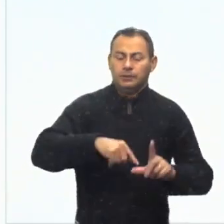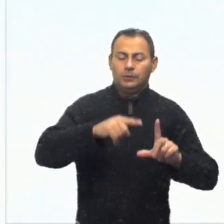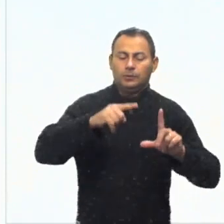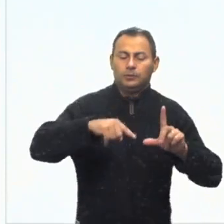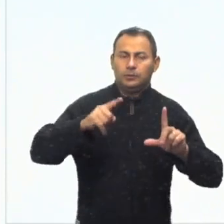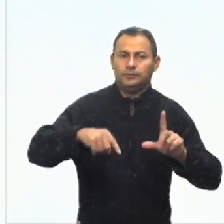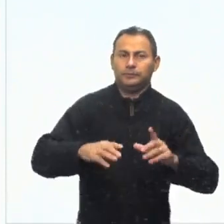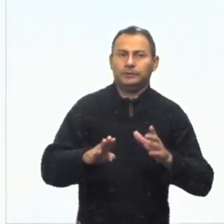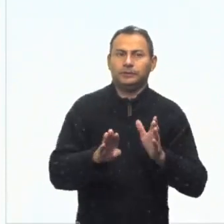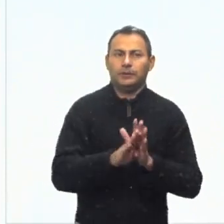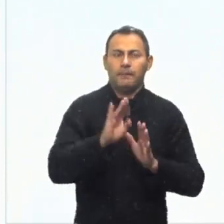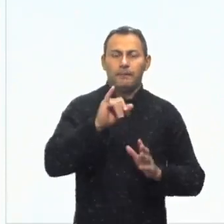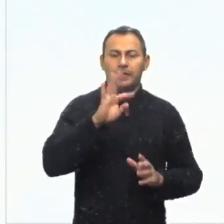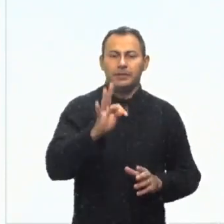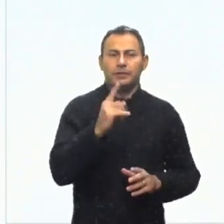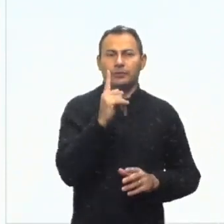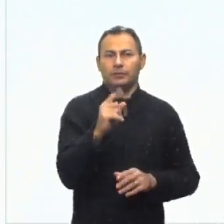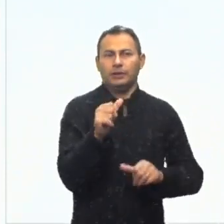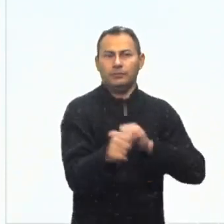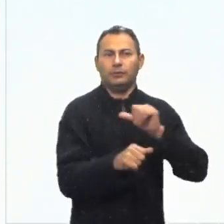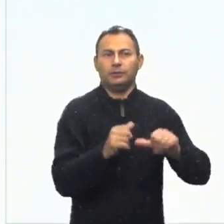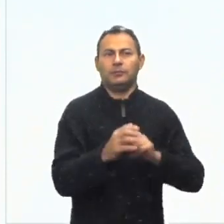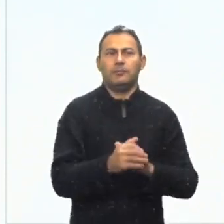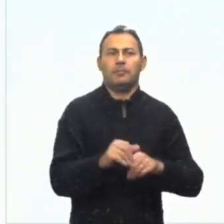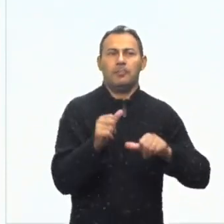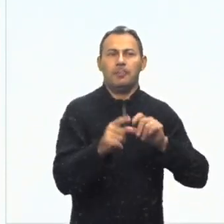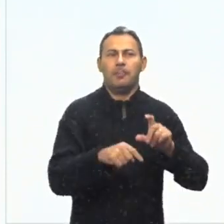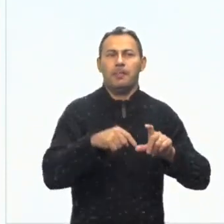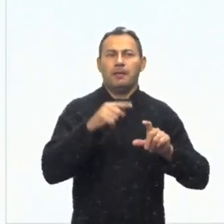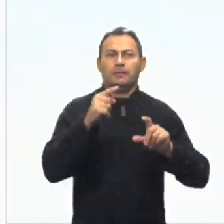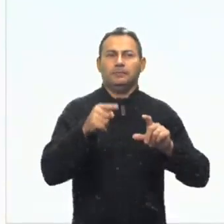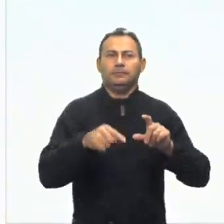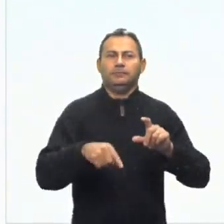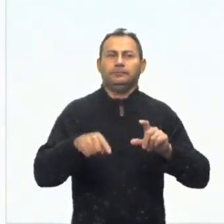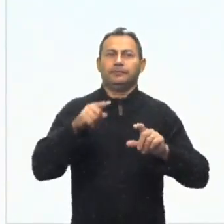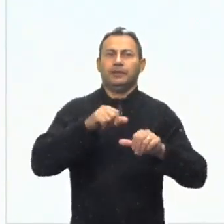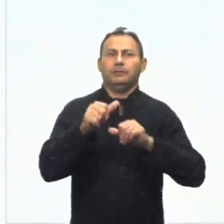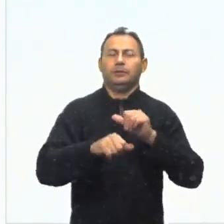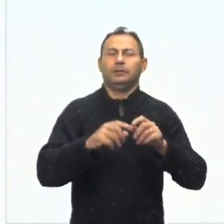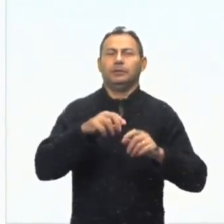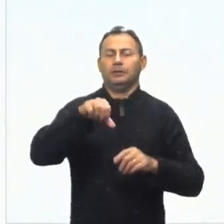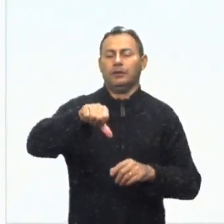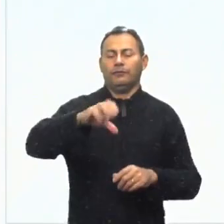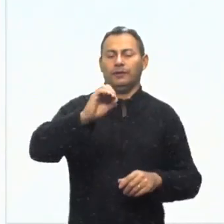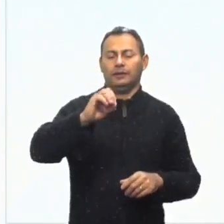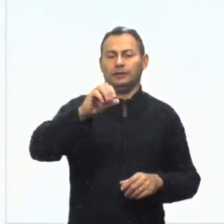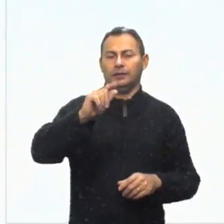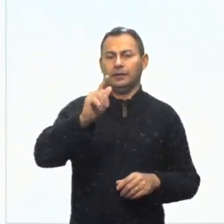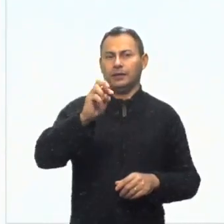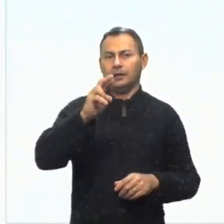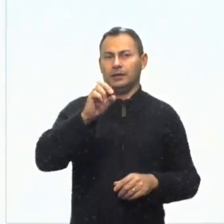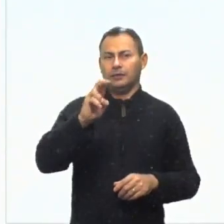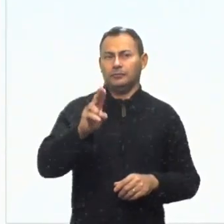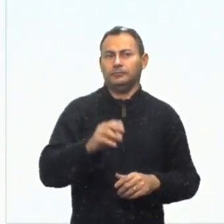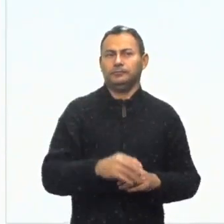Quando chega no bit 1, ela muda completamente. Ela muda aí 90 graus.